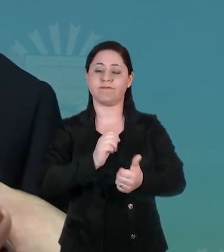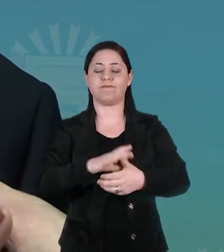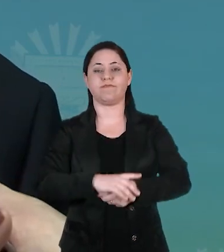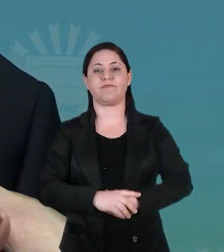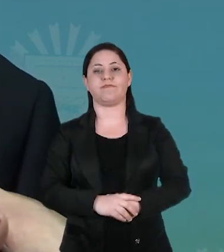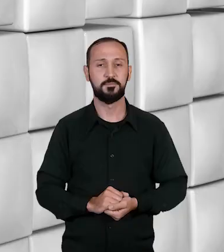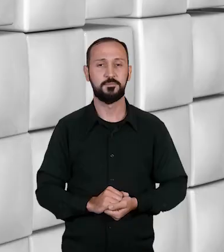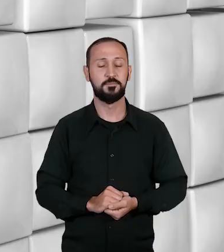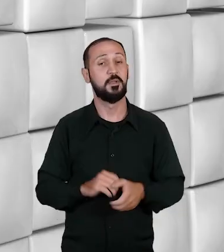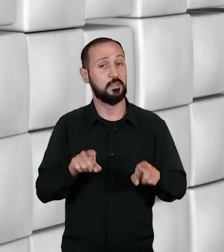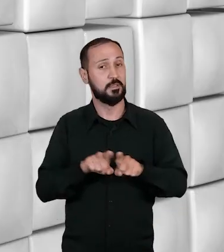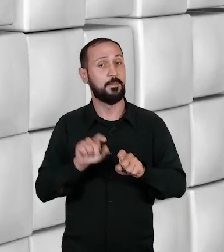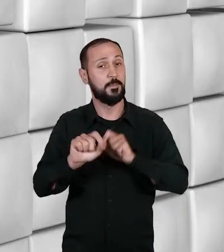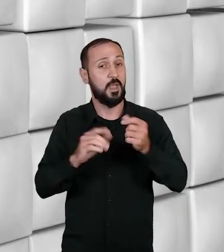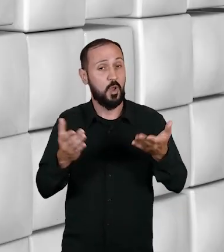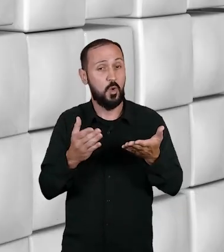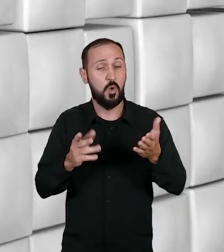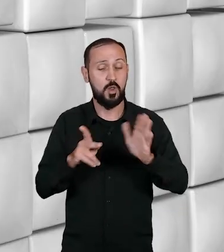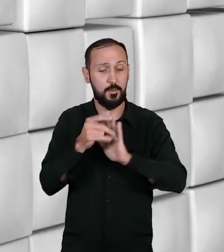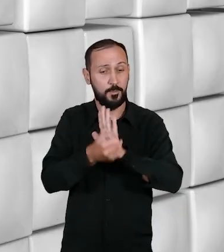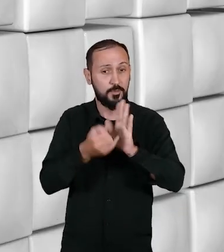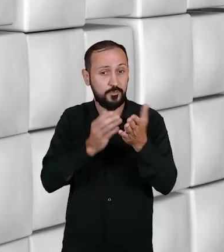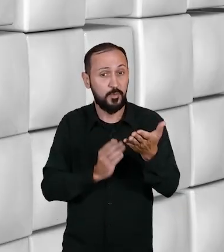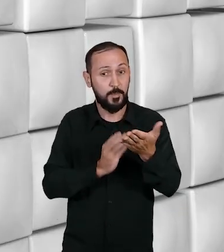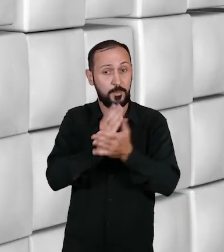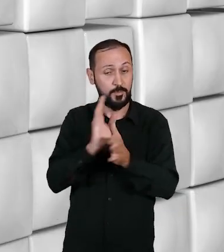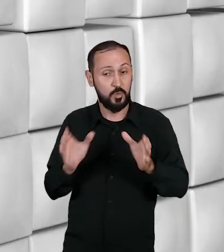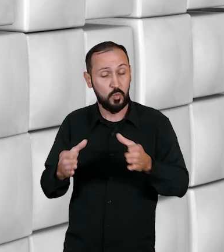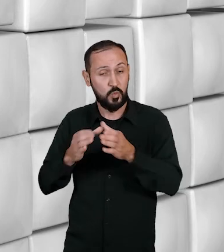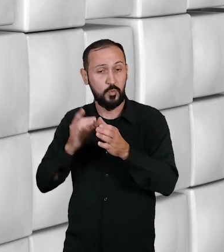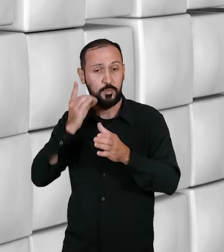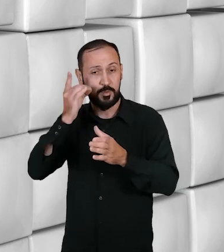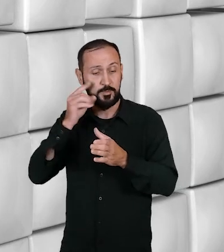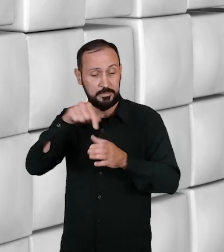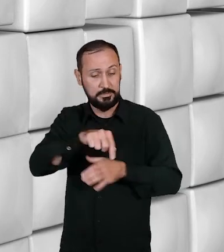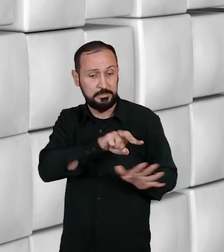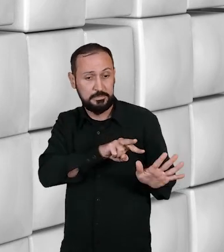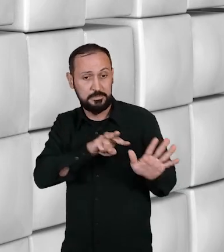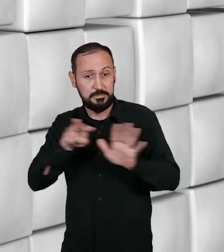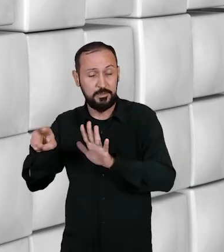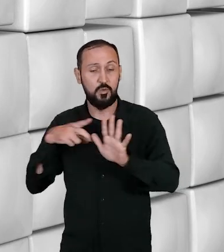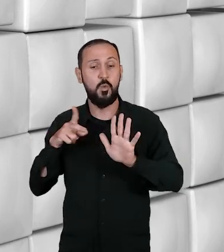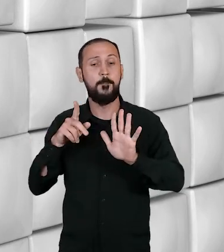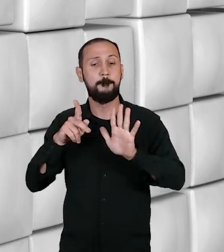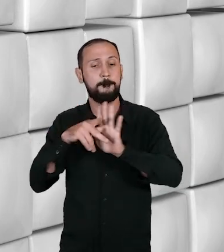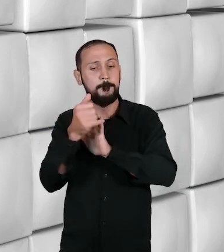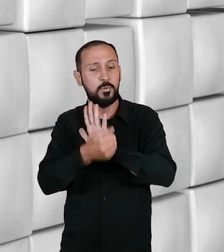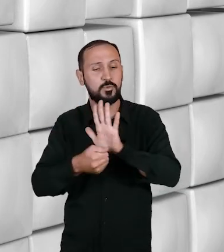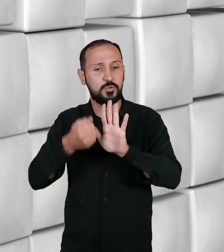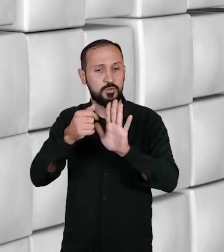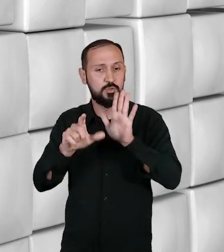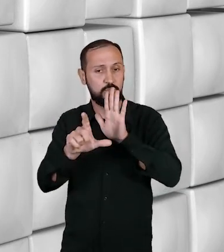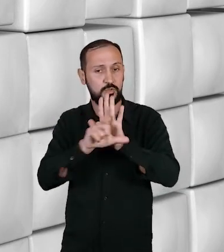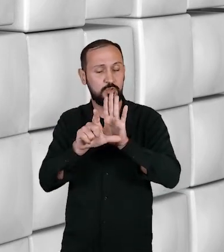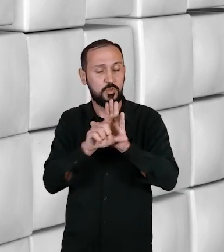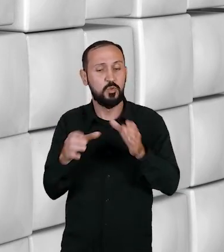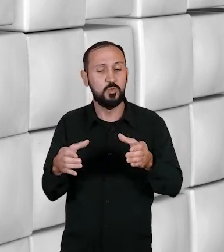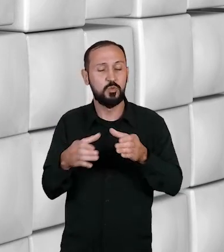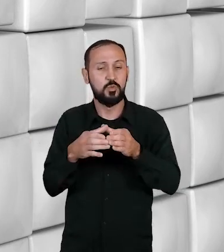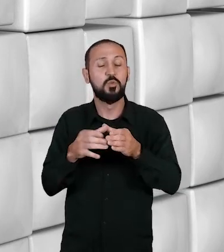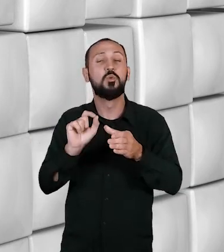esporte. Também foi aprovado pelos parlamentares durante a semana projeto de lei do